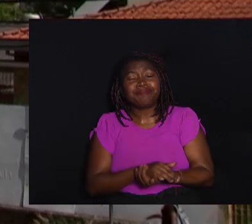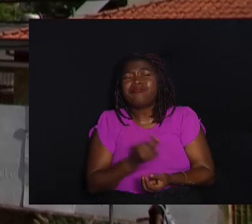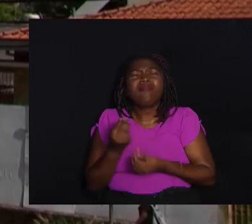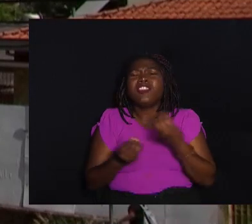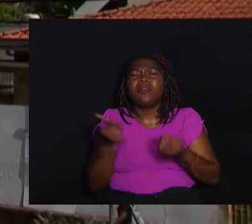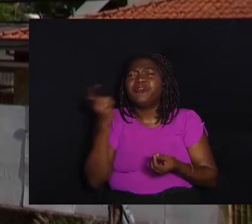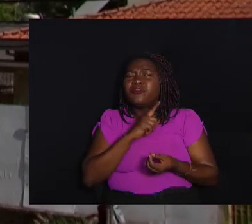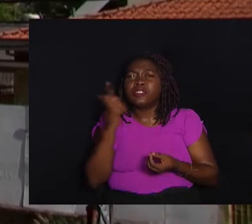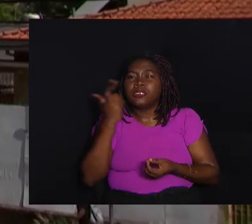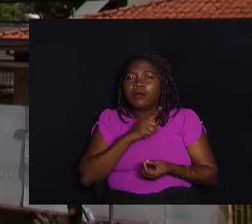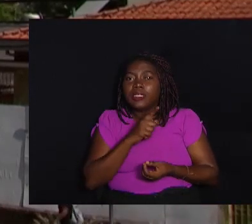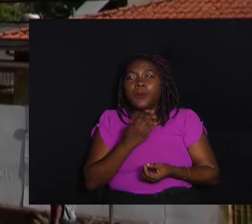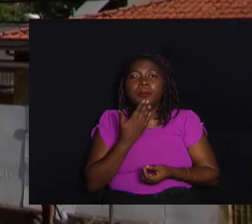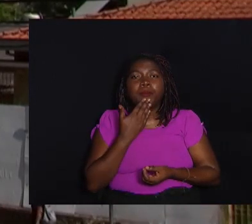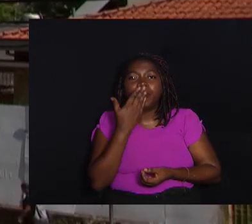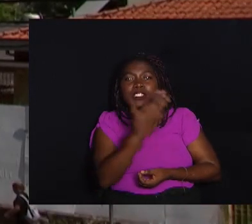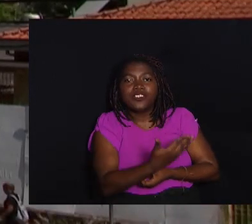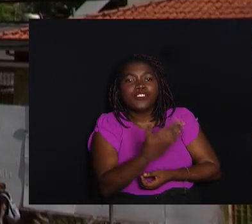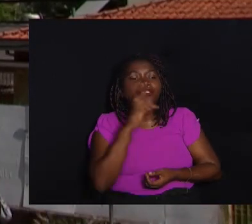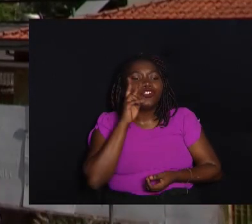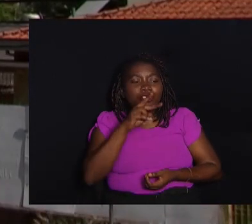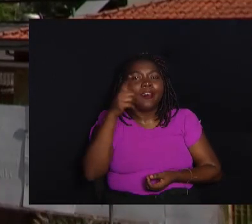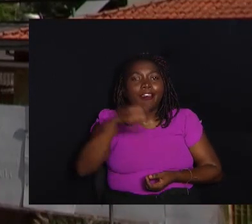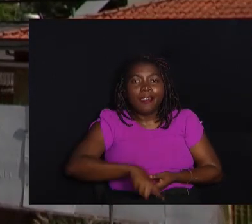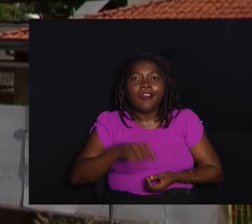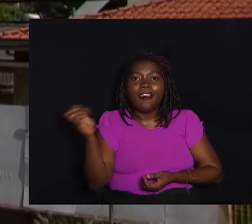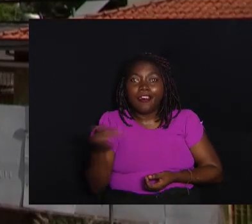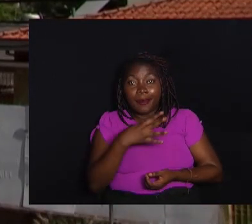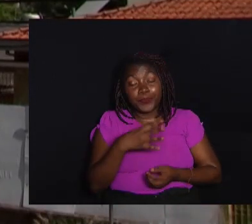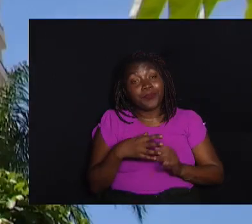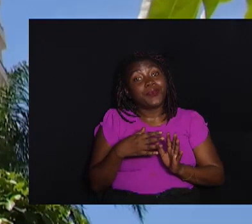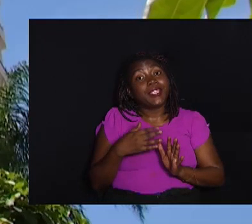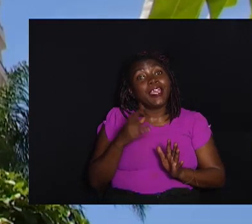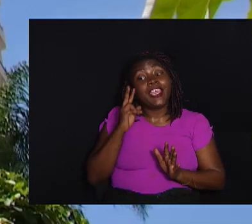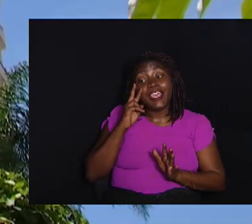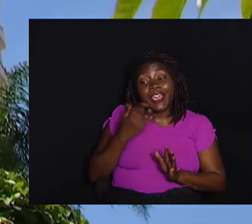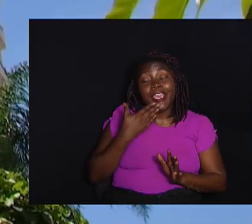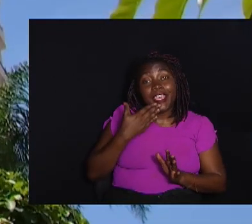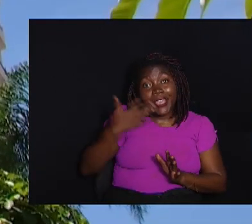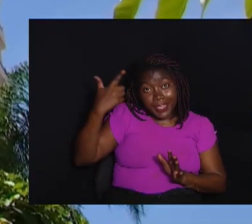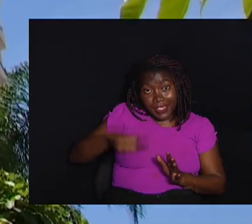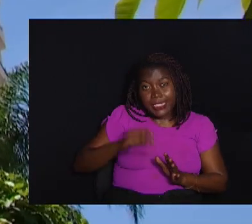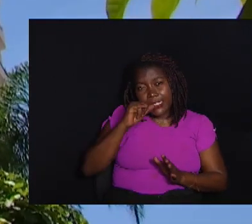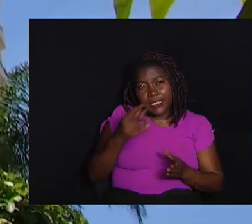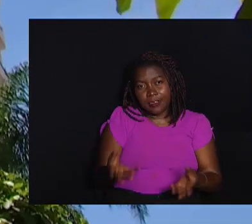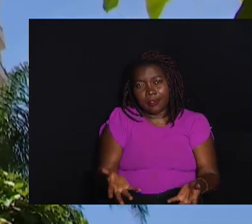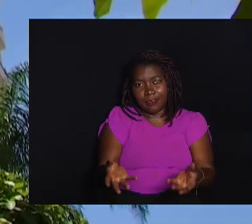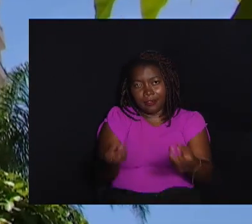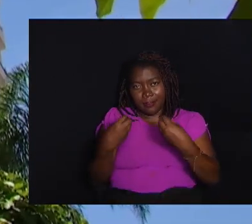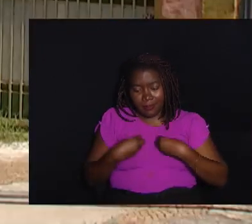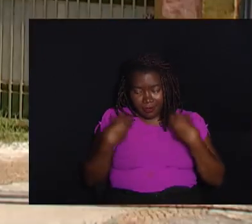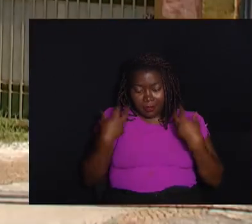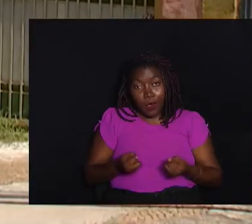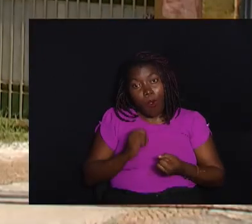funcionam os pedidos de revisão de lançamento, secretário? Pedido de revisão de lançamento, se você recebe o seu carnê, se você acessa o site e